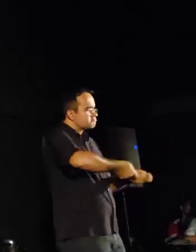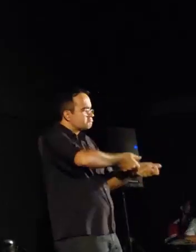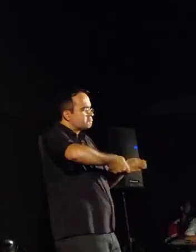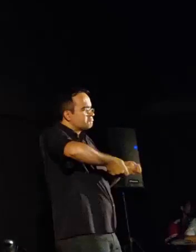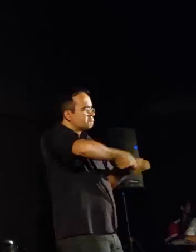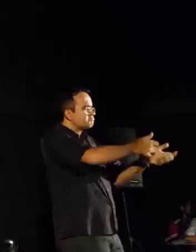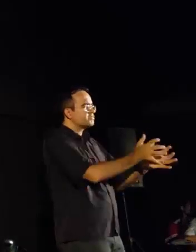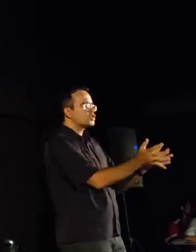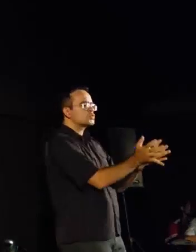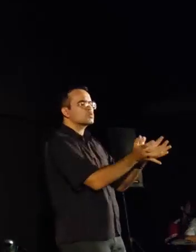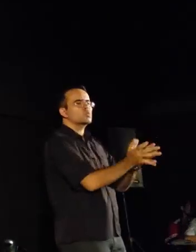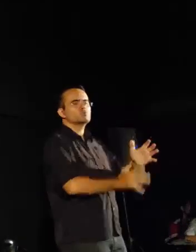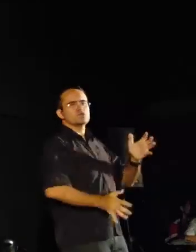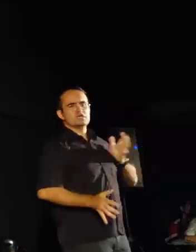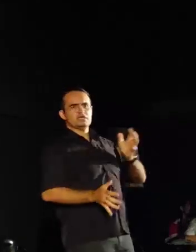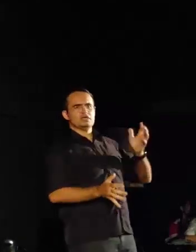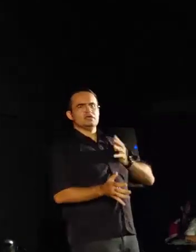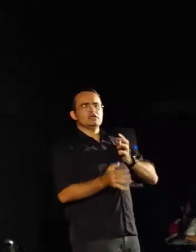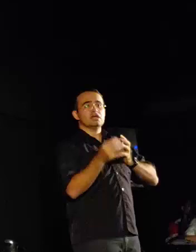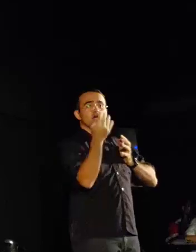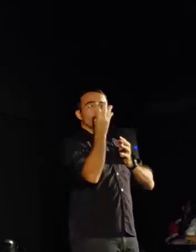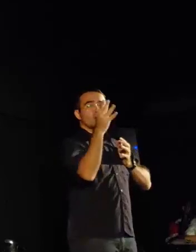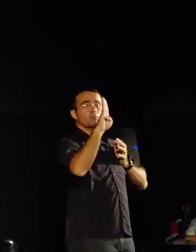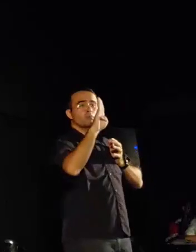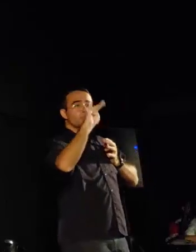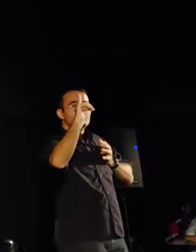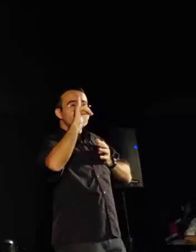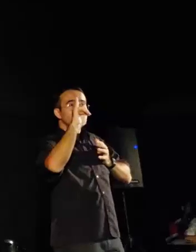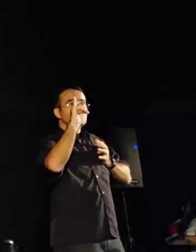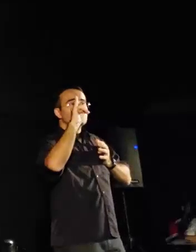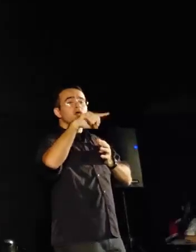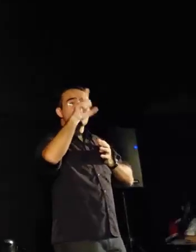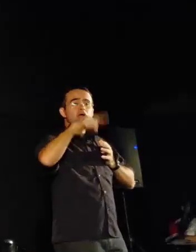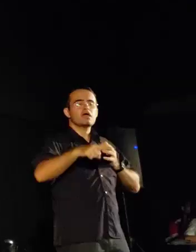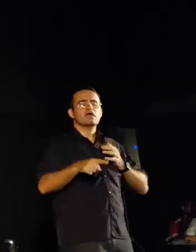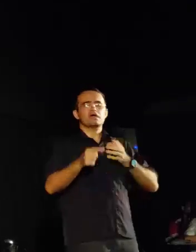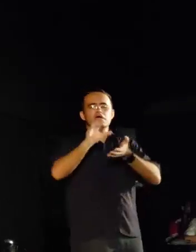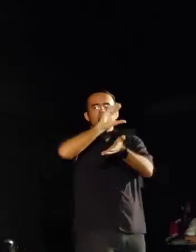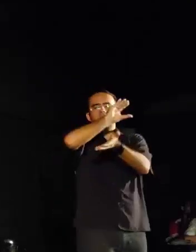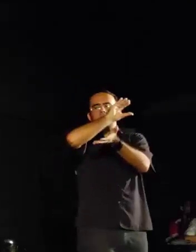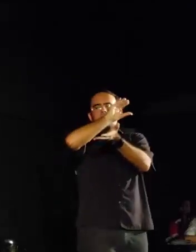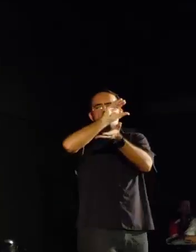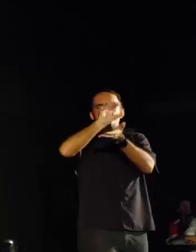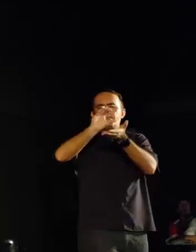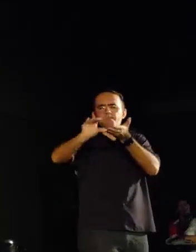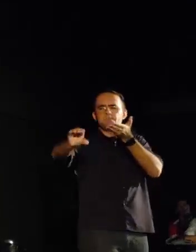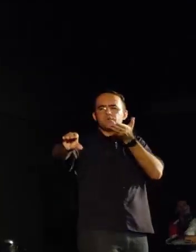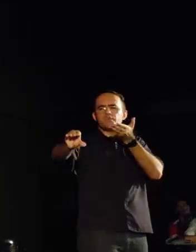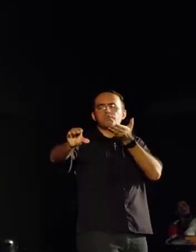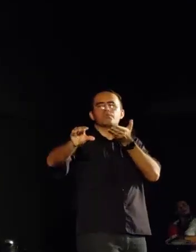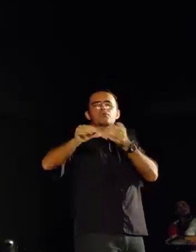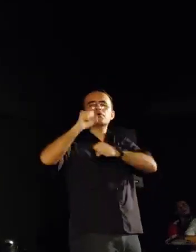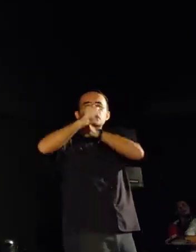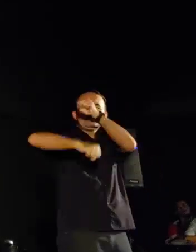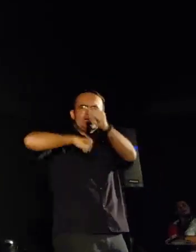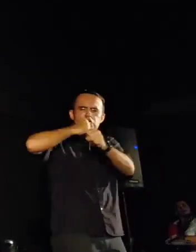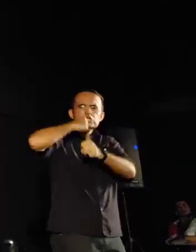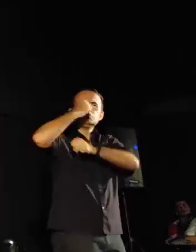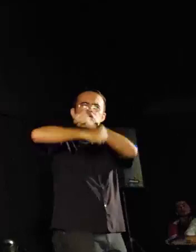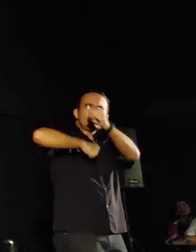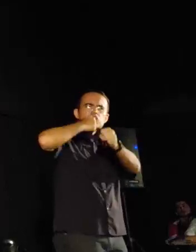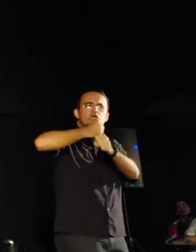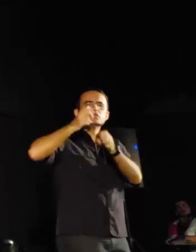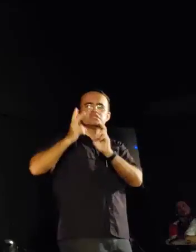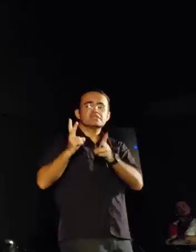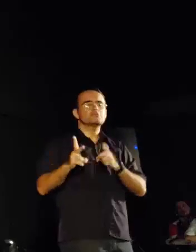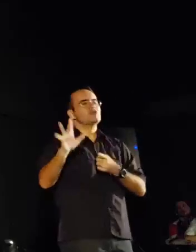arrecadar. 4 bilhões de reais é o valor da Universidade de São Paulo, é o que a Universidade de São Paulo gasta todos os anos. Uma universidade com 100 mil